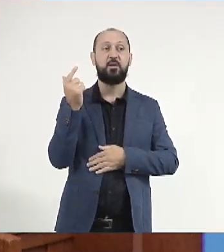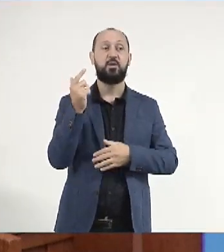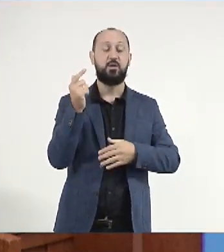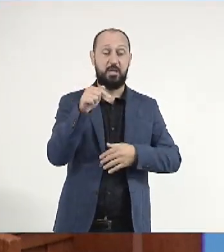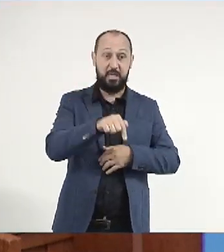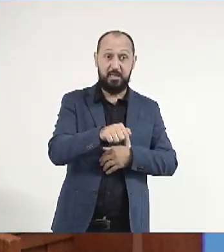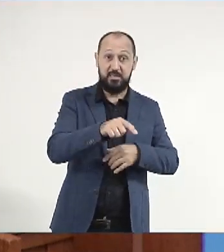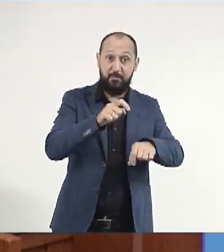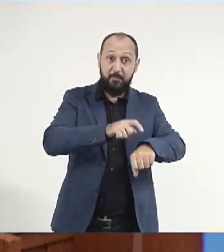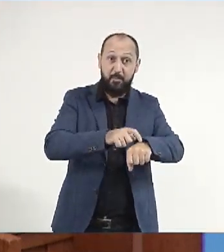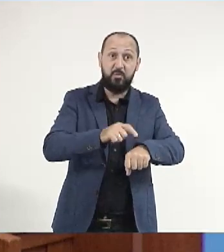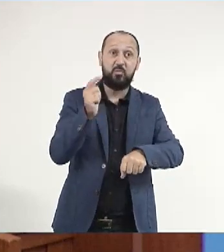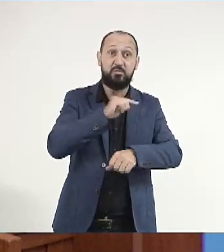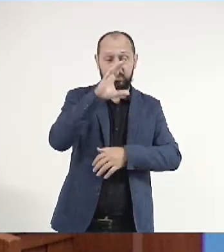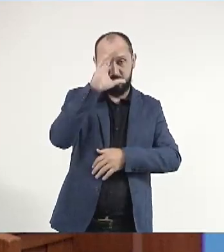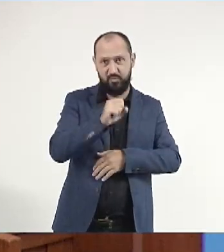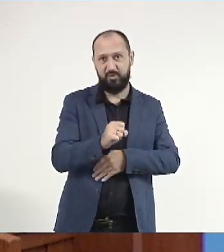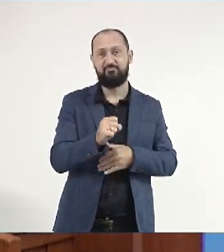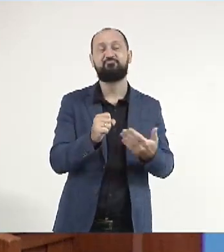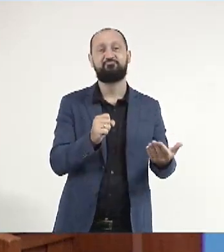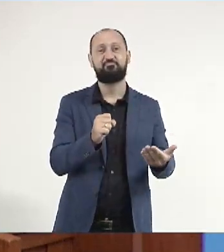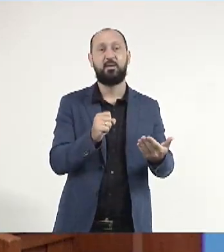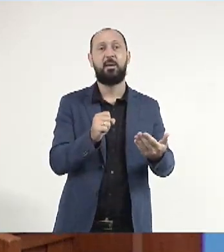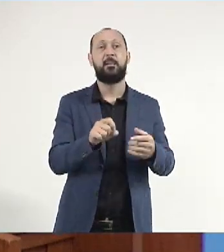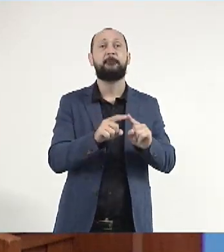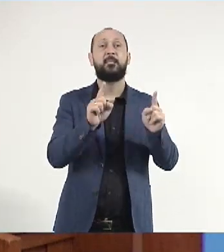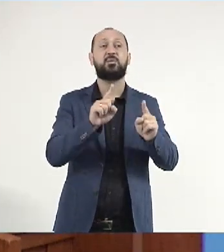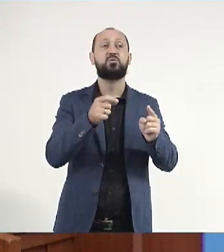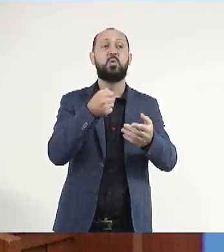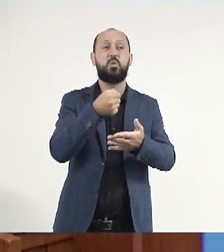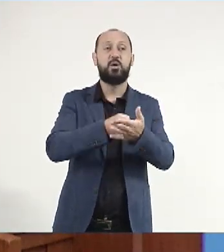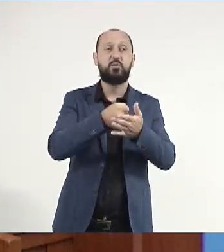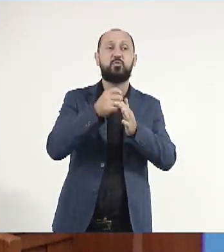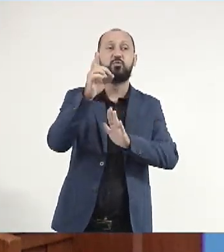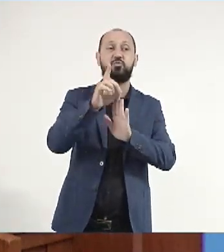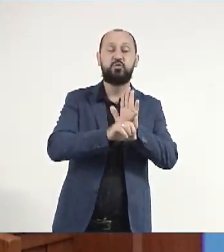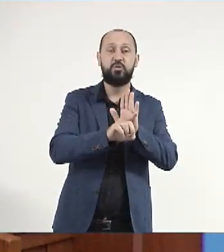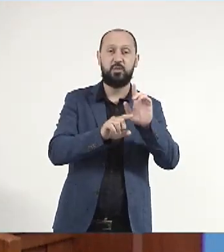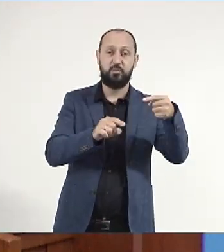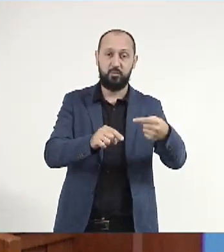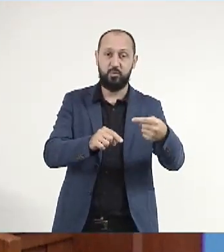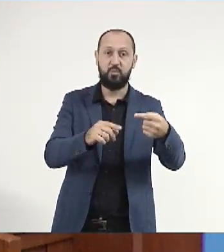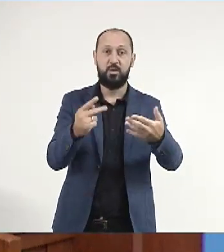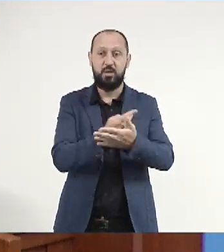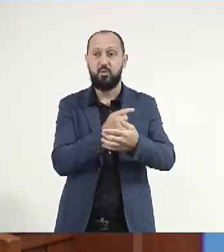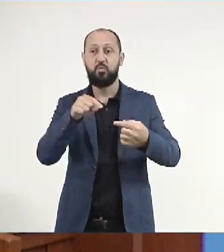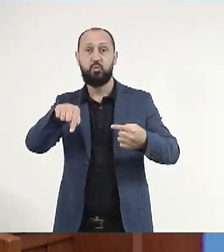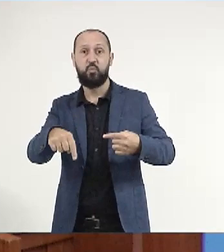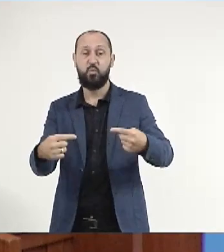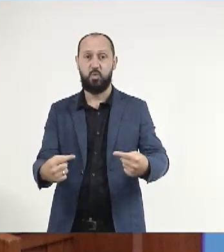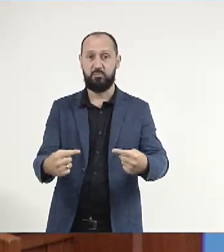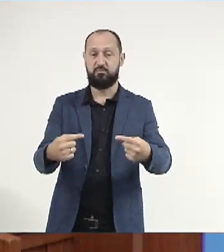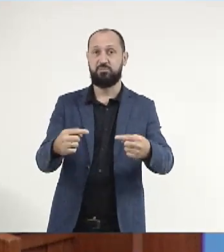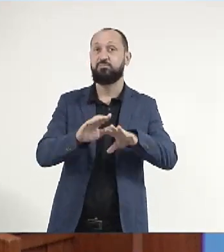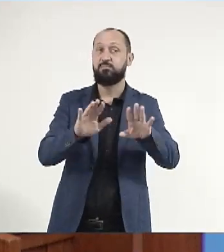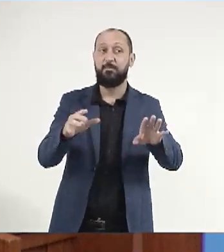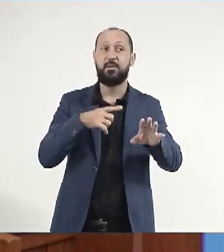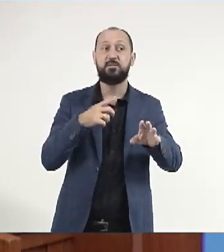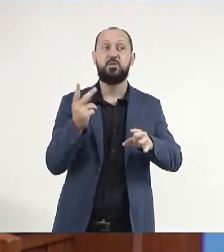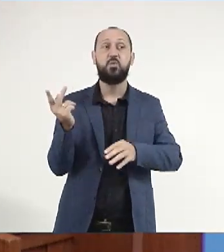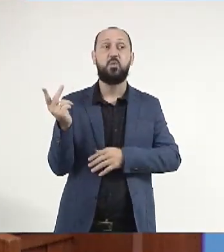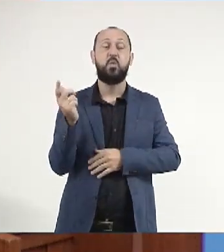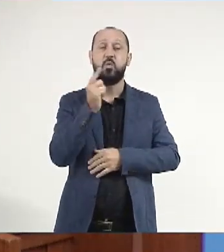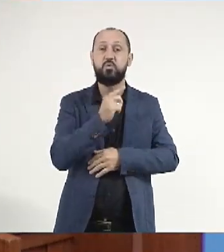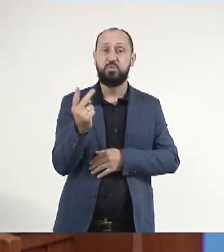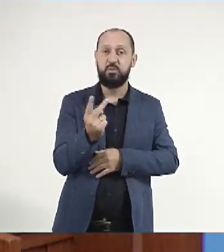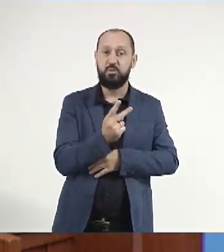essa situação, mas não garantindo o direito de um lado e cometendo injustiça com o outro, mas que possa,